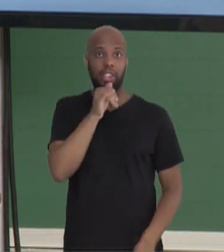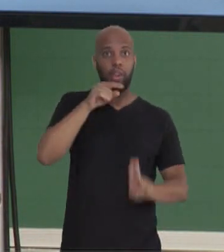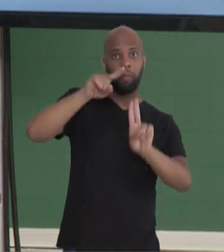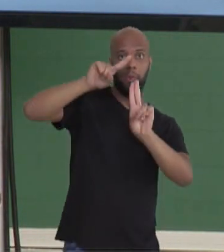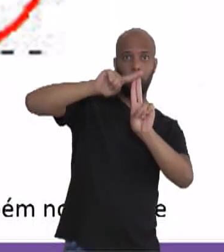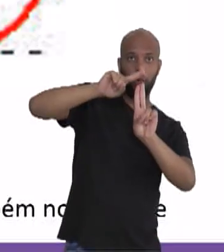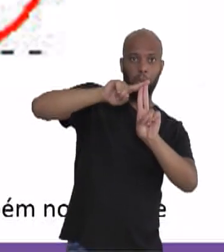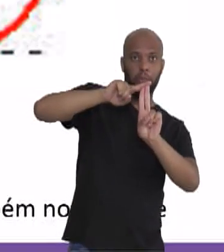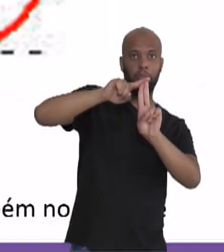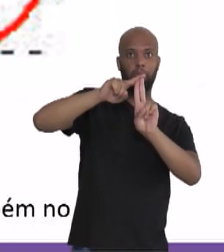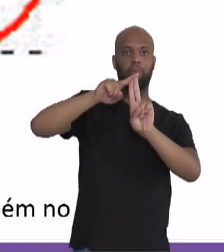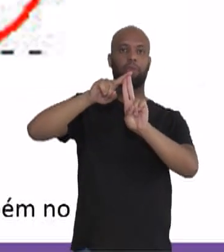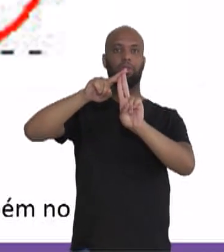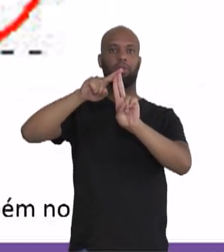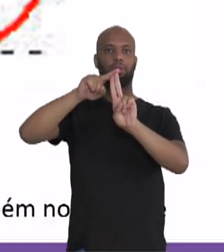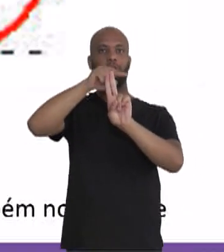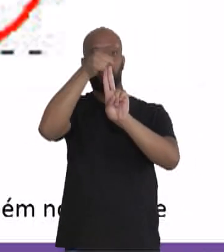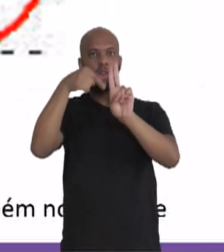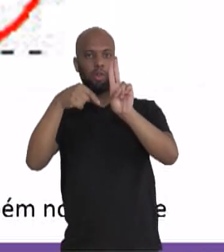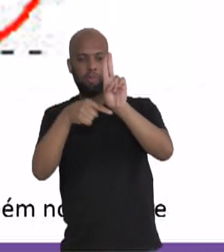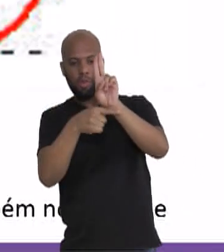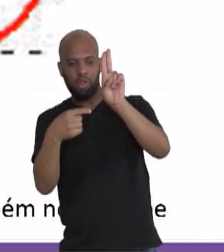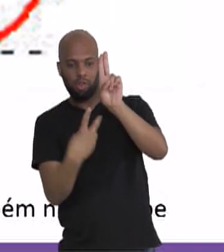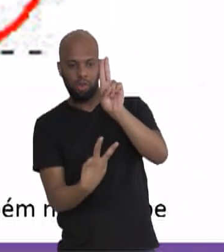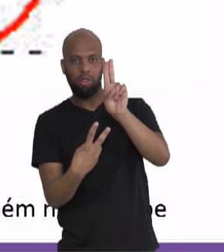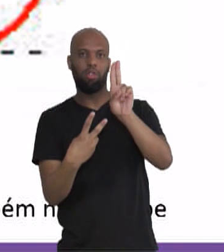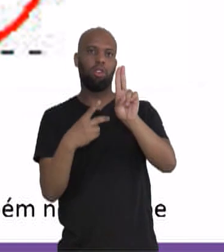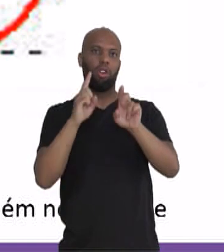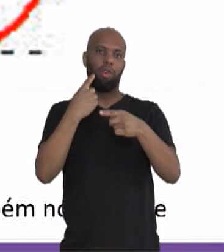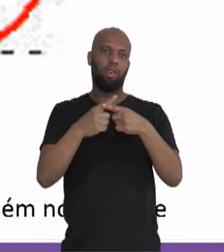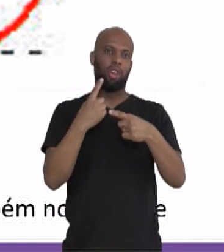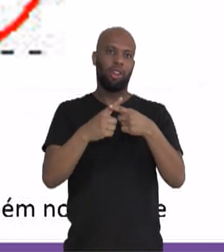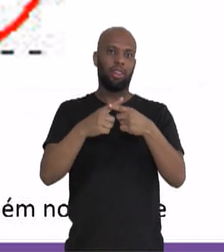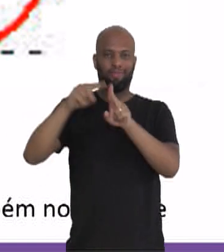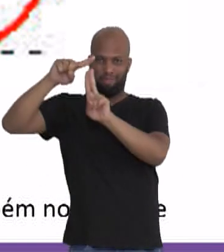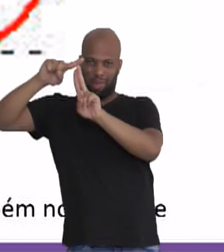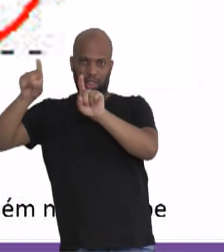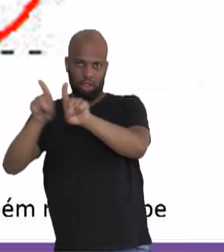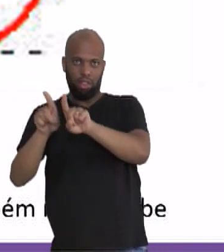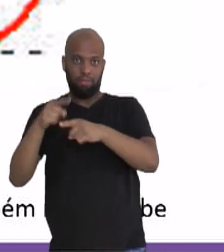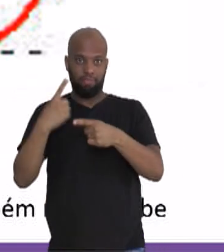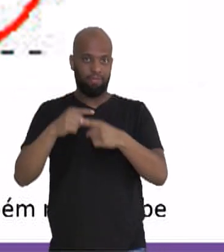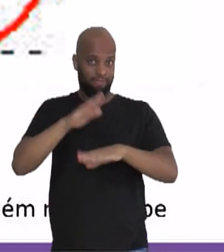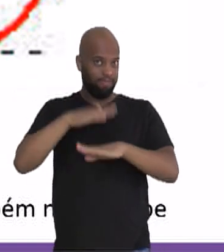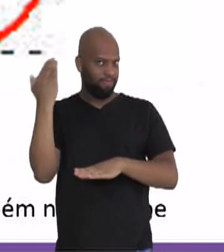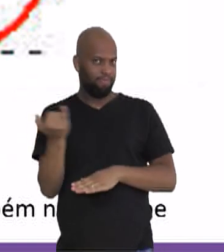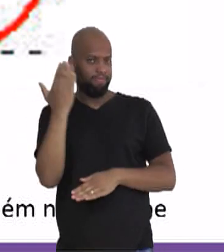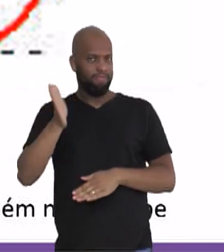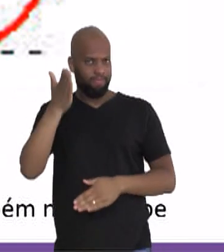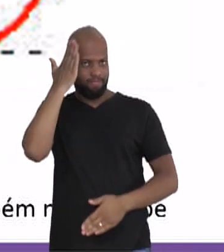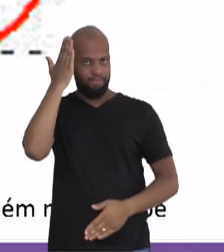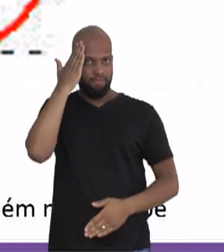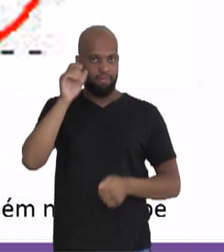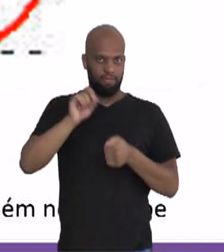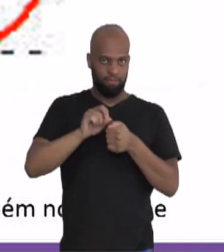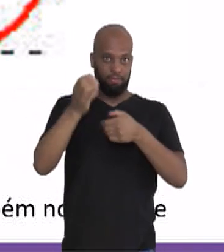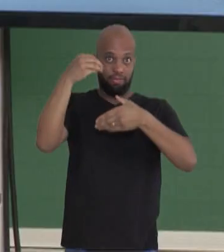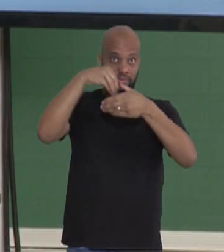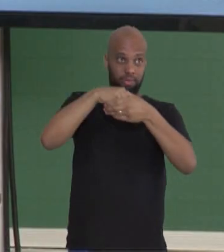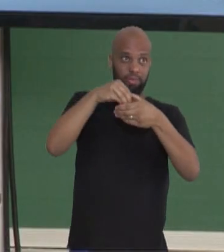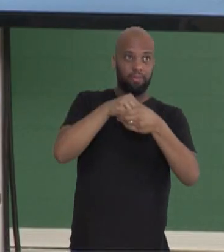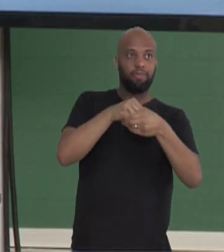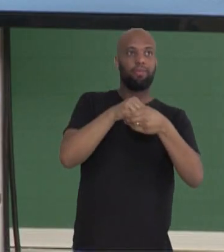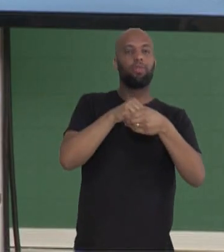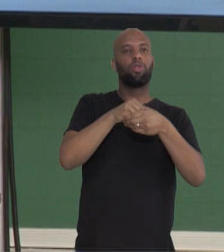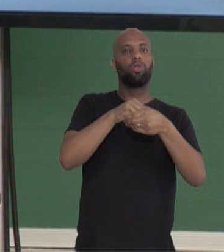2, π, 3π, que são os valores dos ângulos notáveis, a gente vai construindo dentro de uma volta